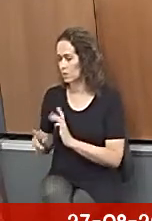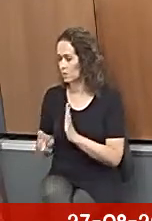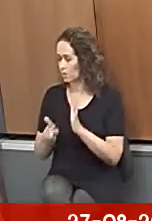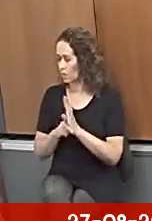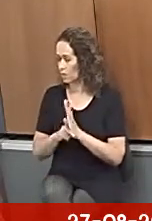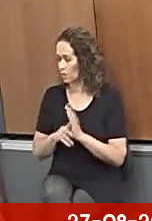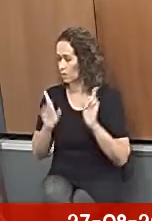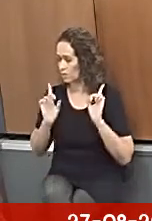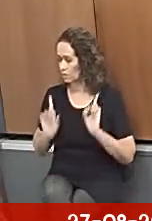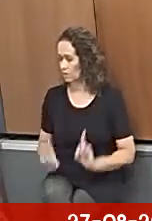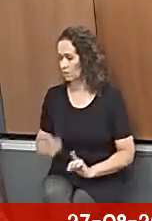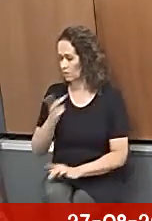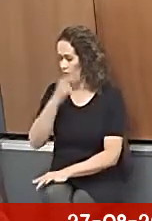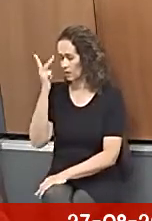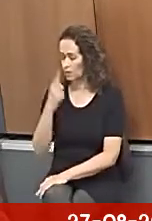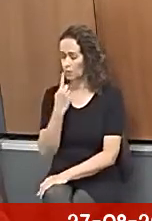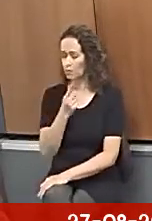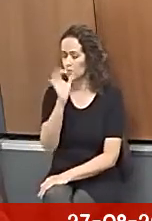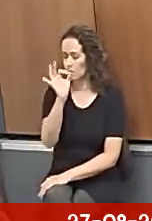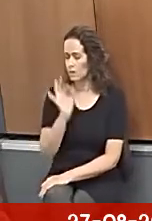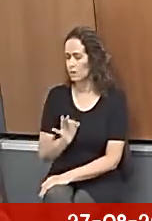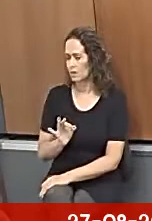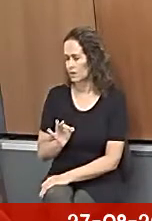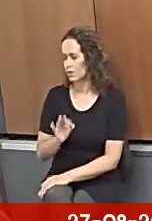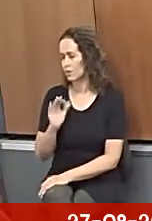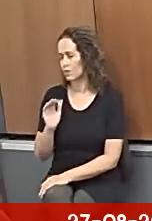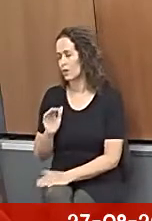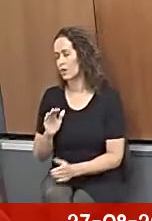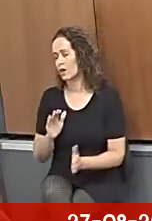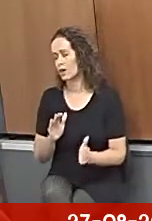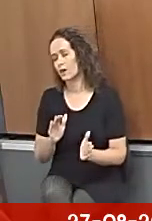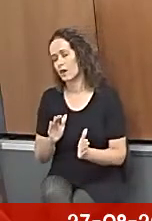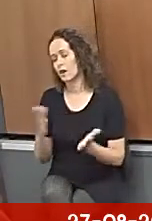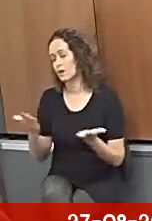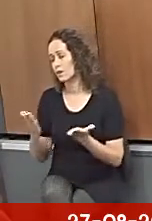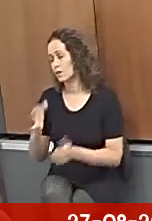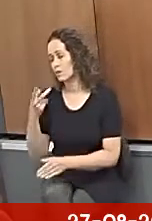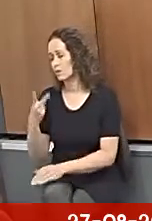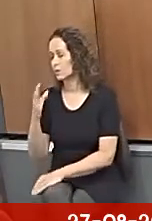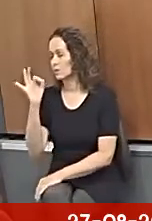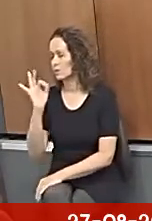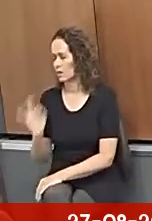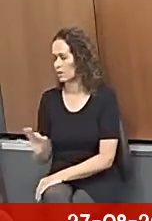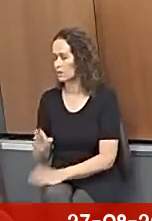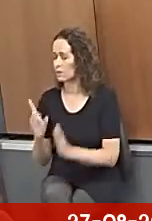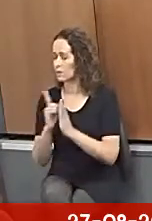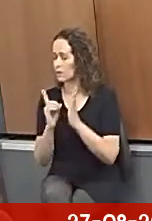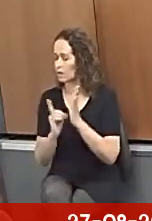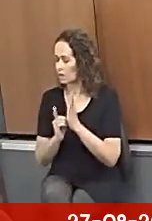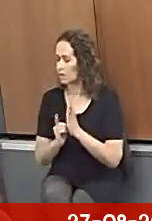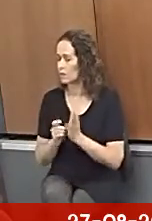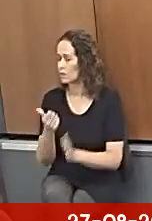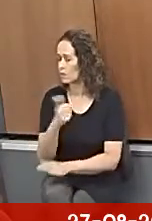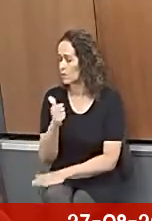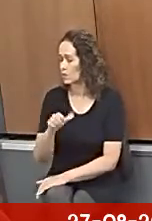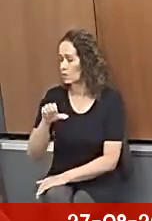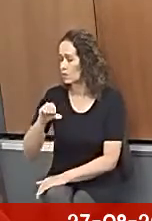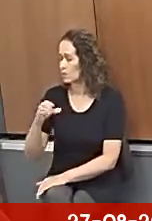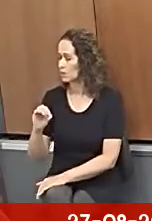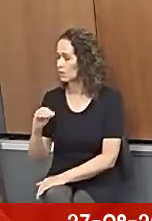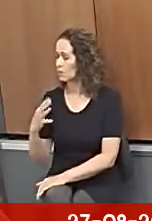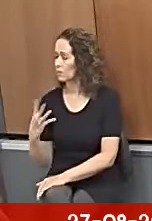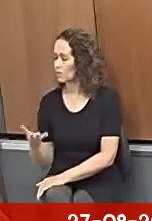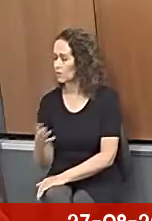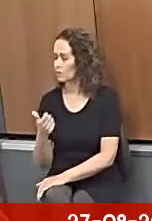pessoas com deficiência de 1% passou para 2% é o decreto 9404 de 11 de junho de 2018 ele é